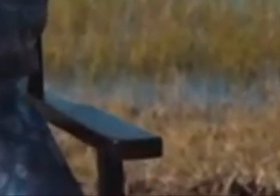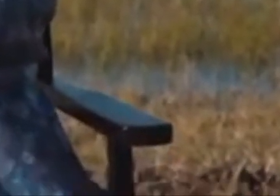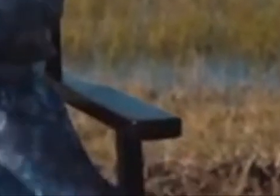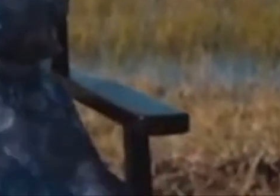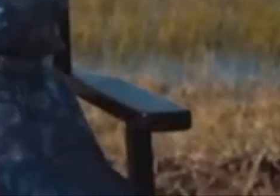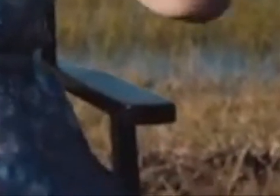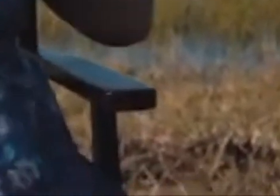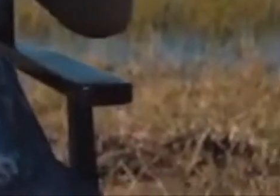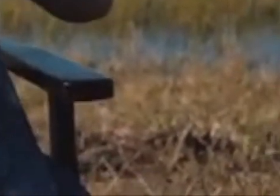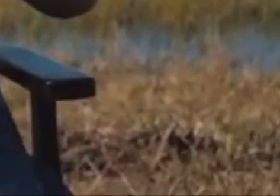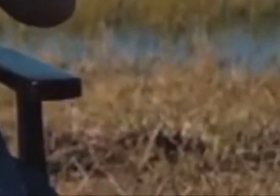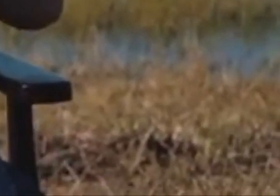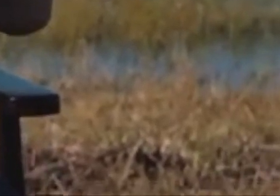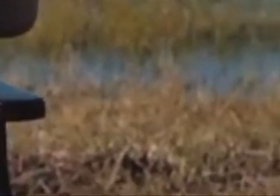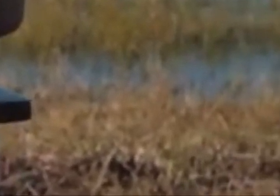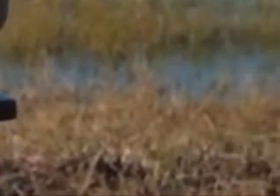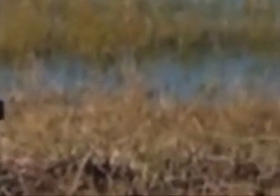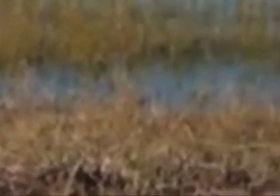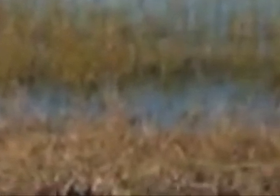k